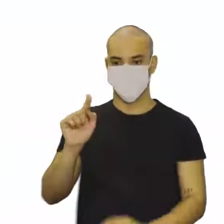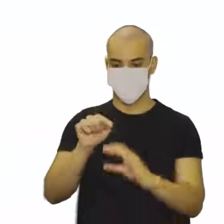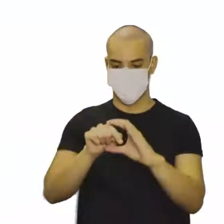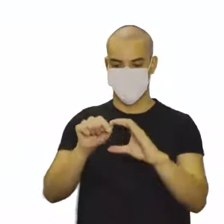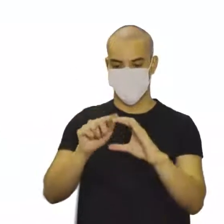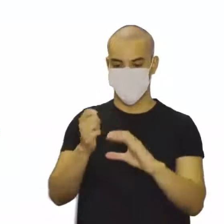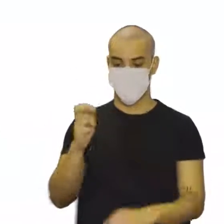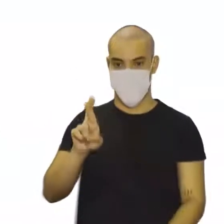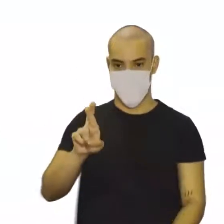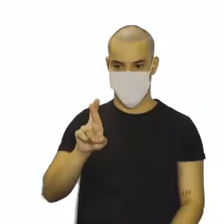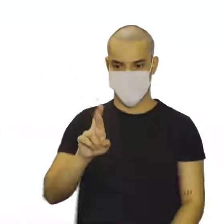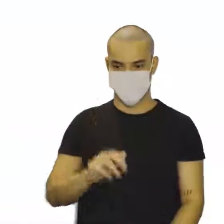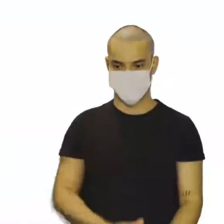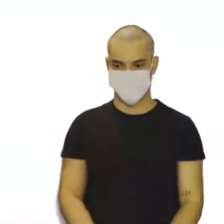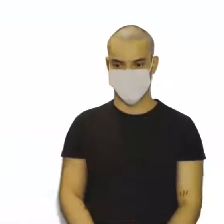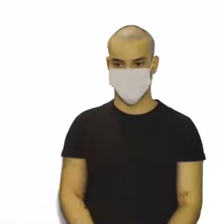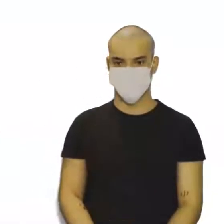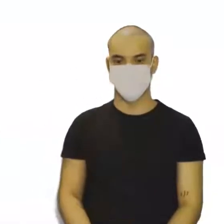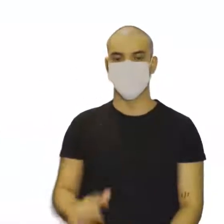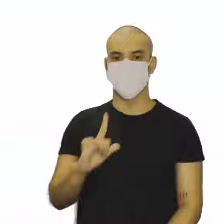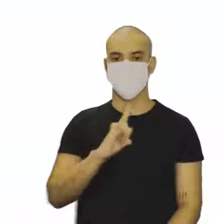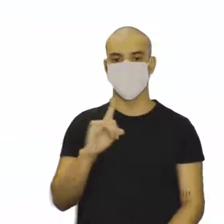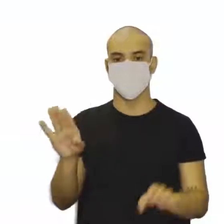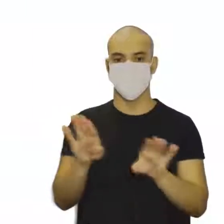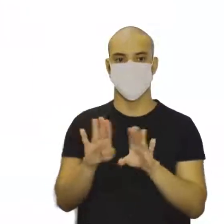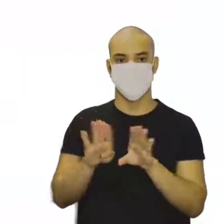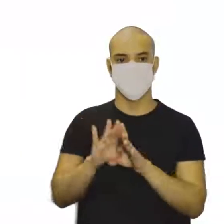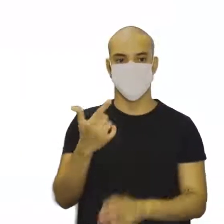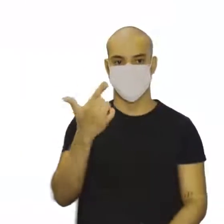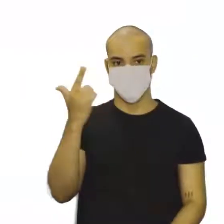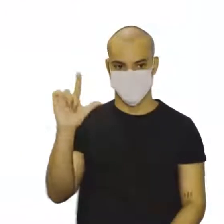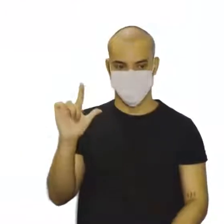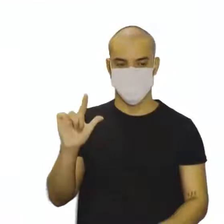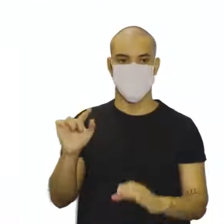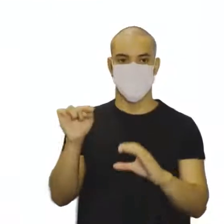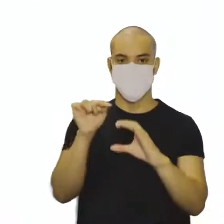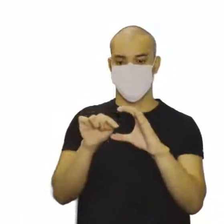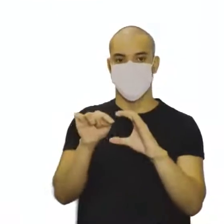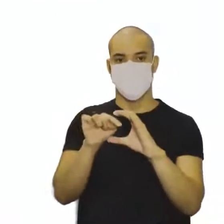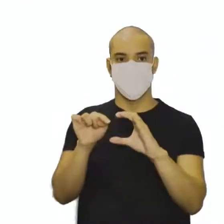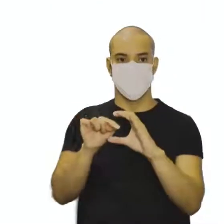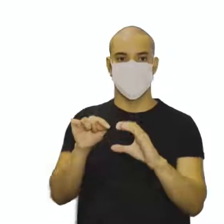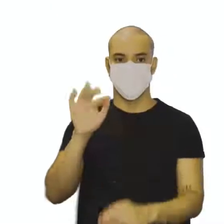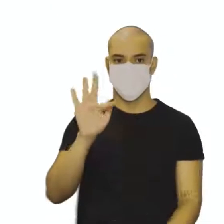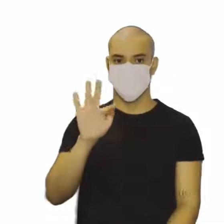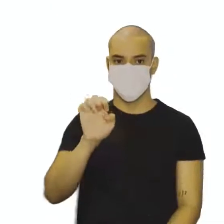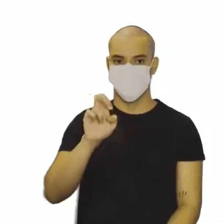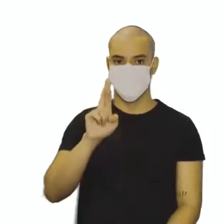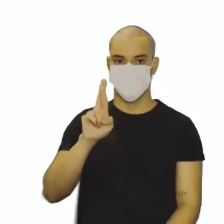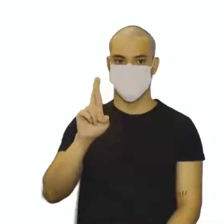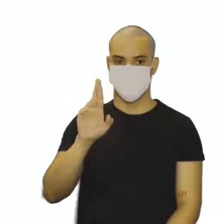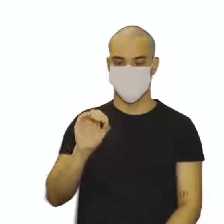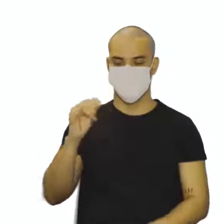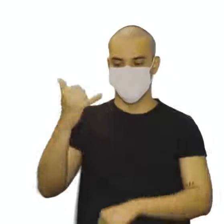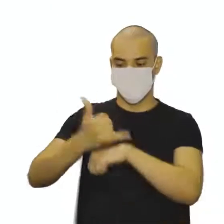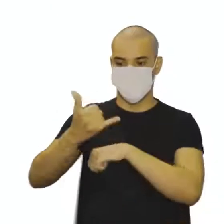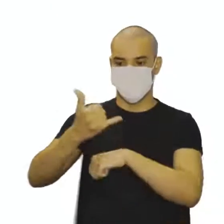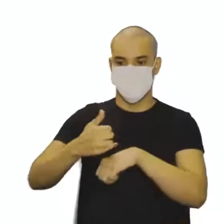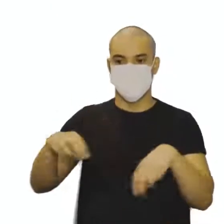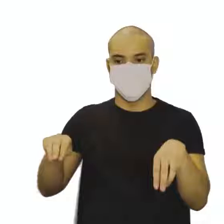de ar. Nós também temos indutores com núcleo